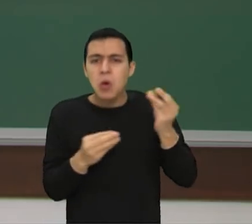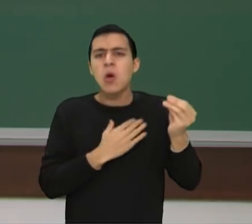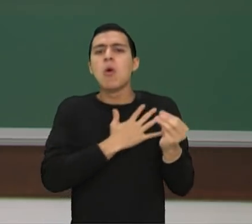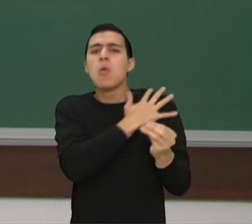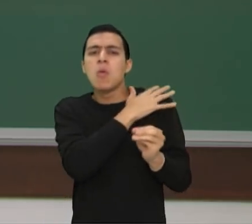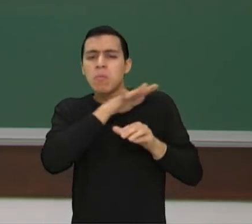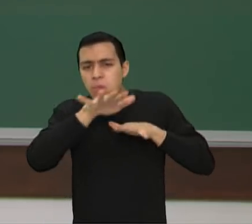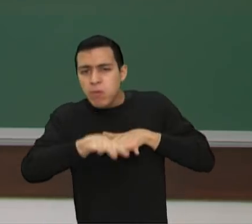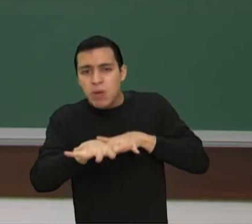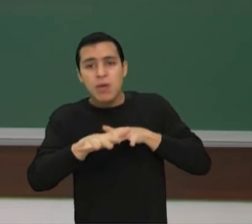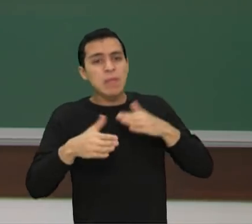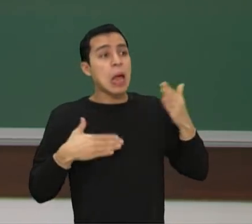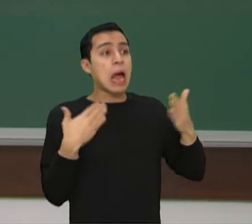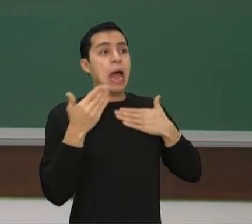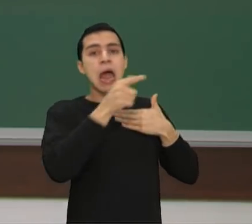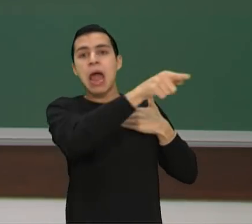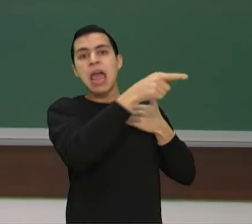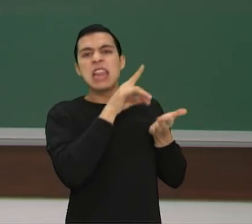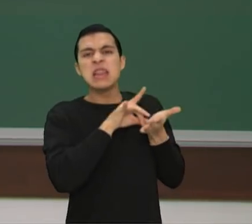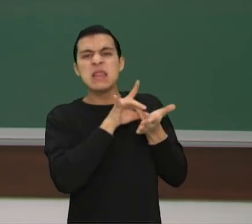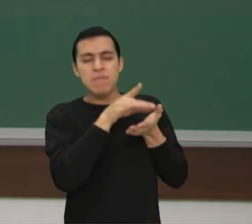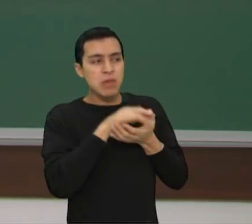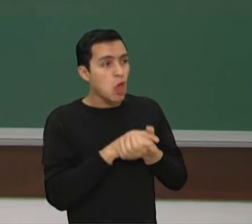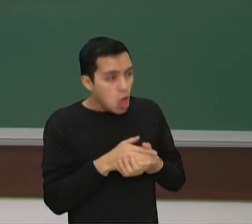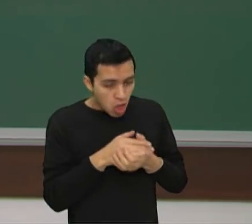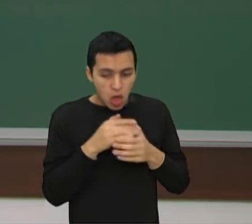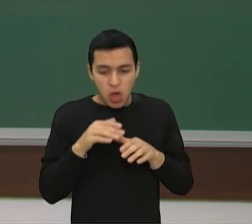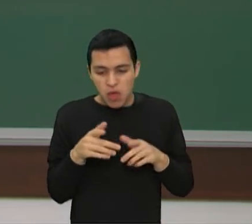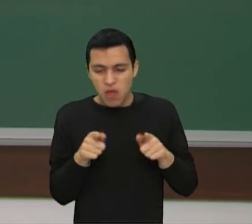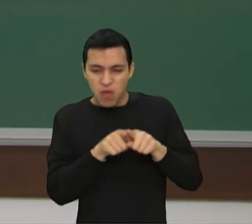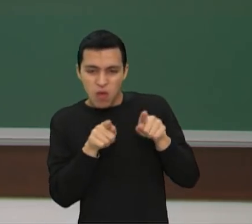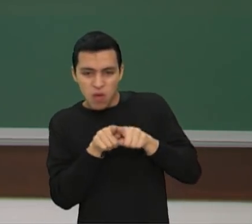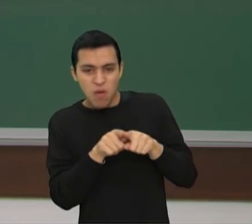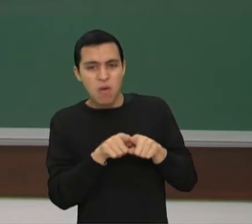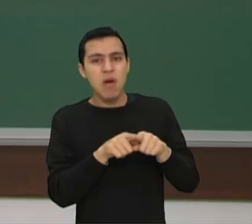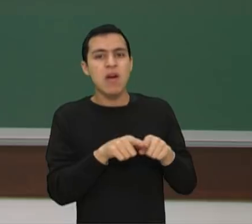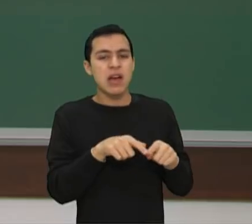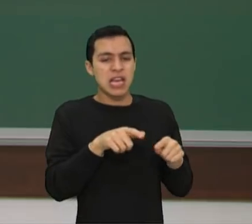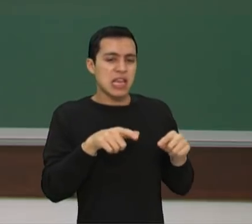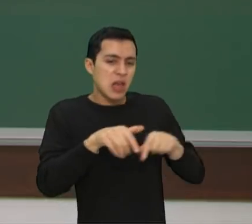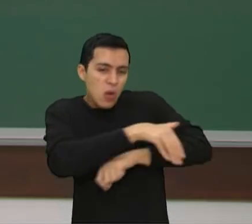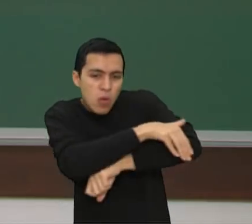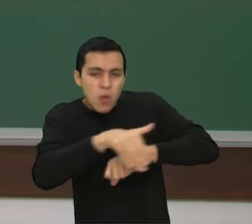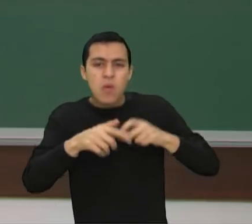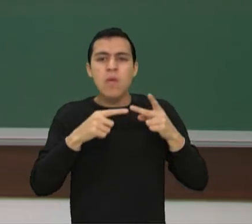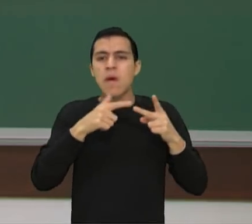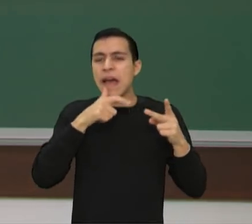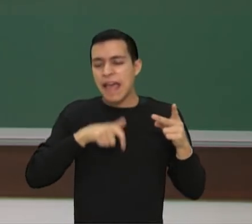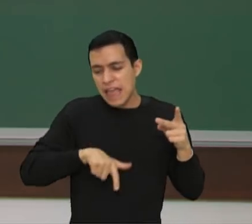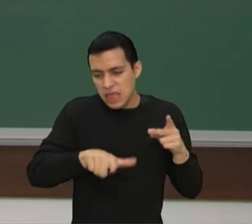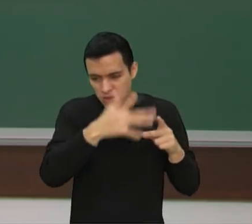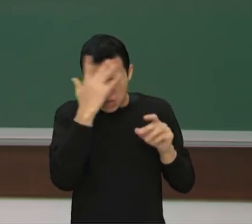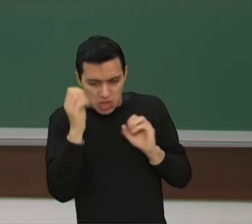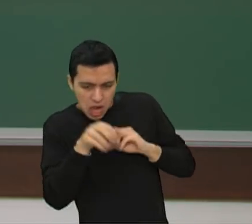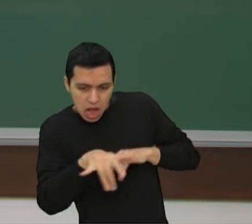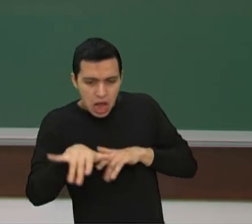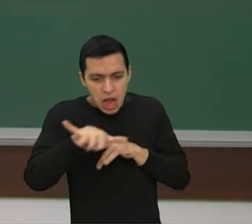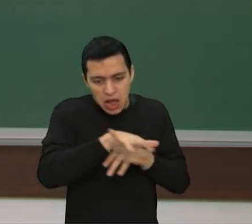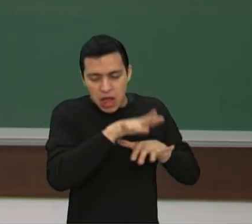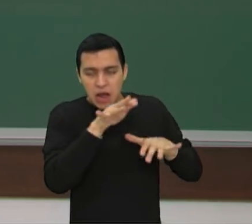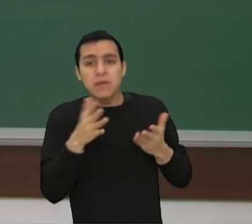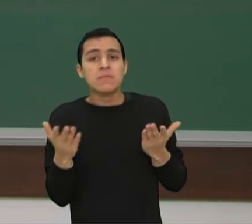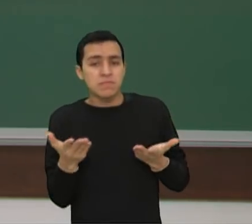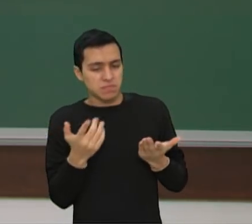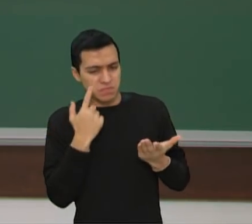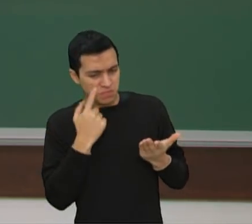para surpreender um exército, né? Colocando nas ruas, nos rios. Então bastante e muitos dos jogos que a